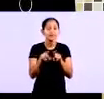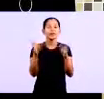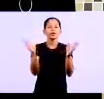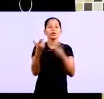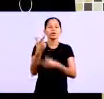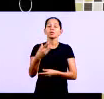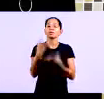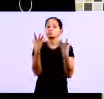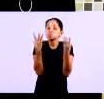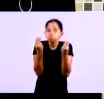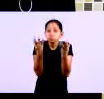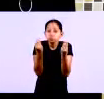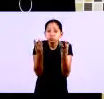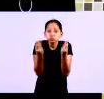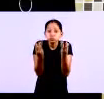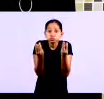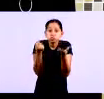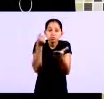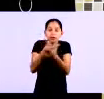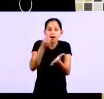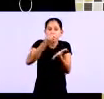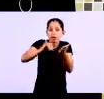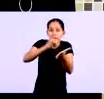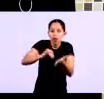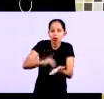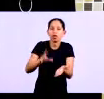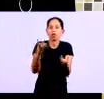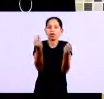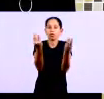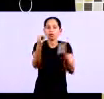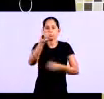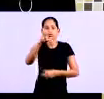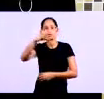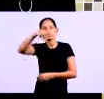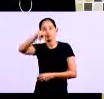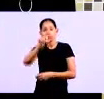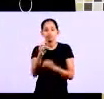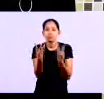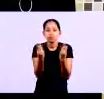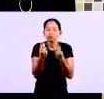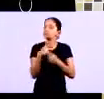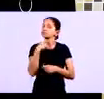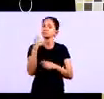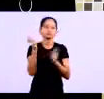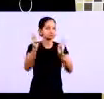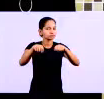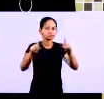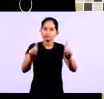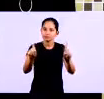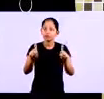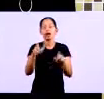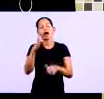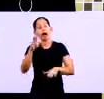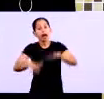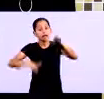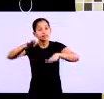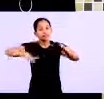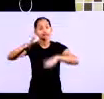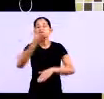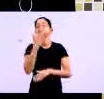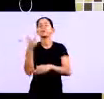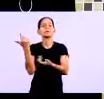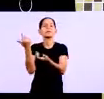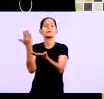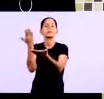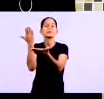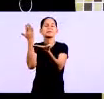o tanto de ICMS que eu tenho que pagar aqui dentro dessa loja, olha, isso aqui não tem condições não, rapaz. Olha, às vezes eu fico até pensando em parar